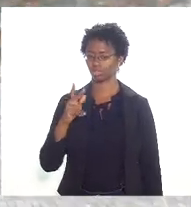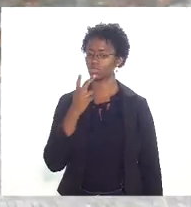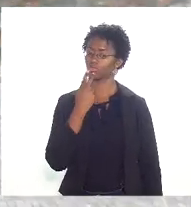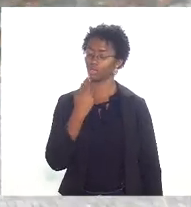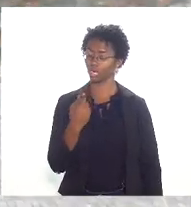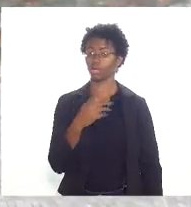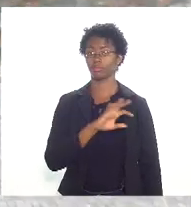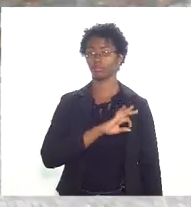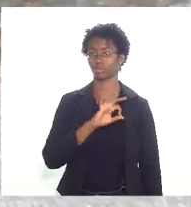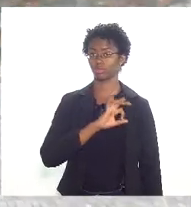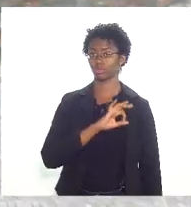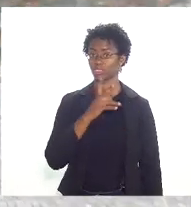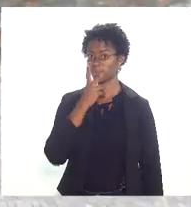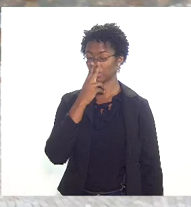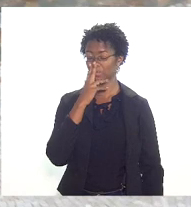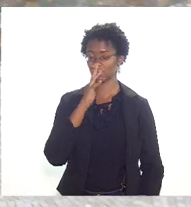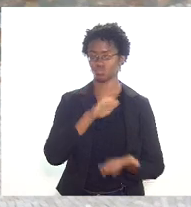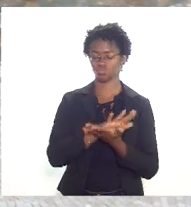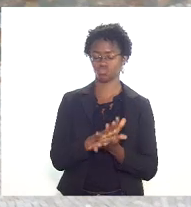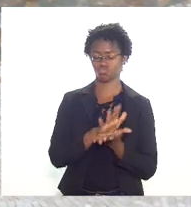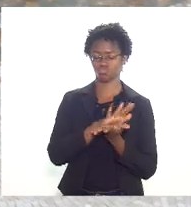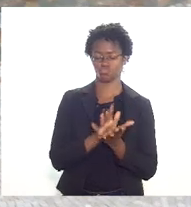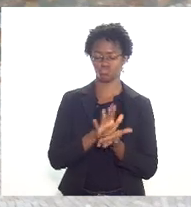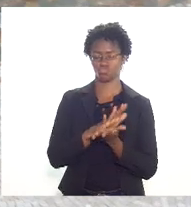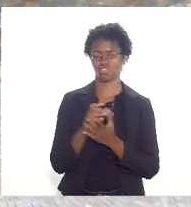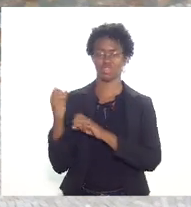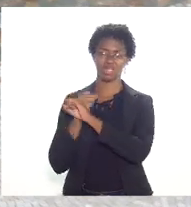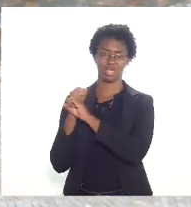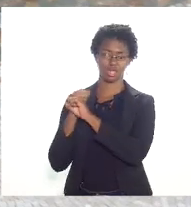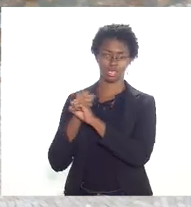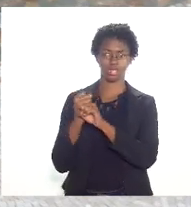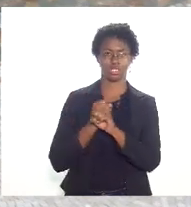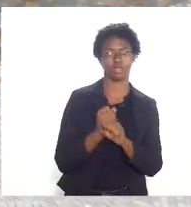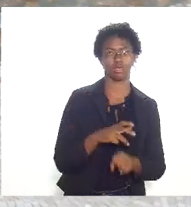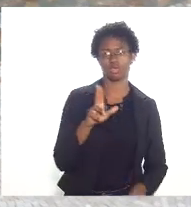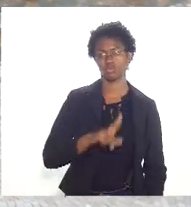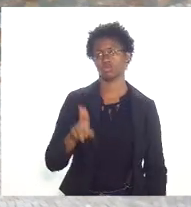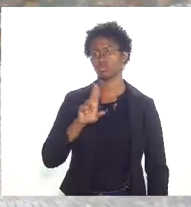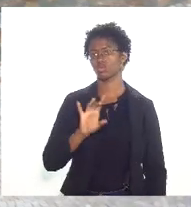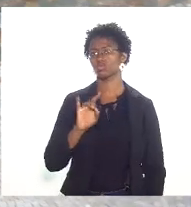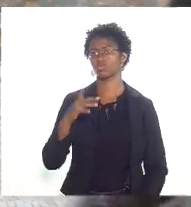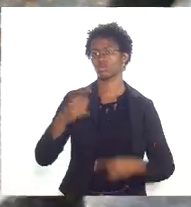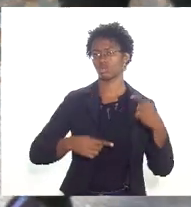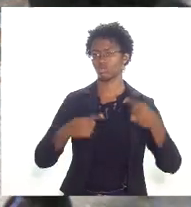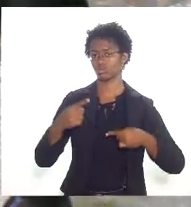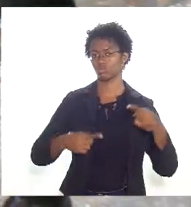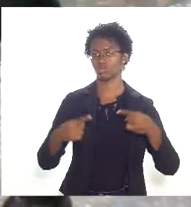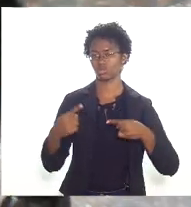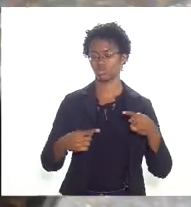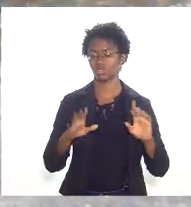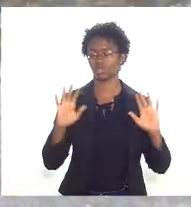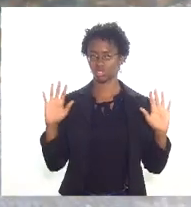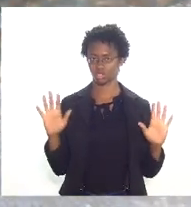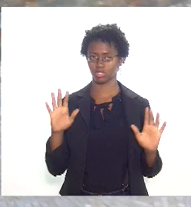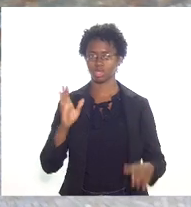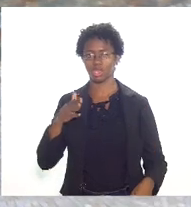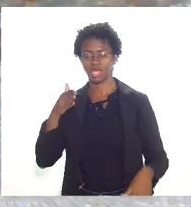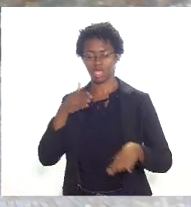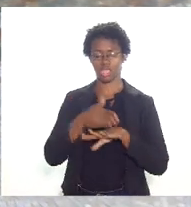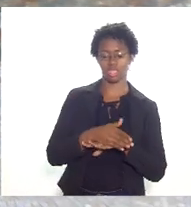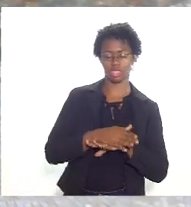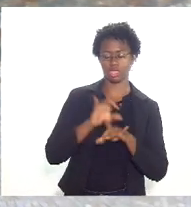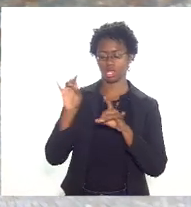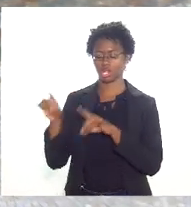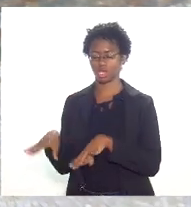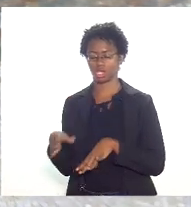sucateada já há muitos anos sendo usado como palco eleitoral entra governo sai governo sempre um